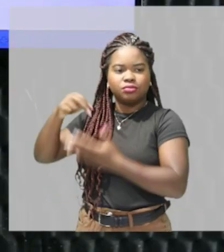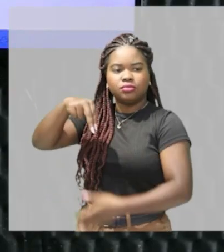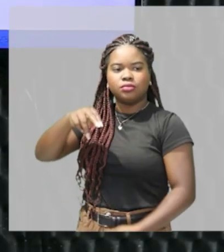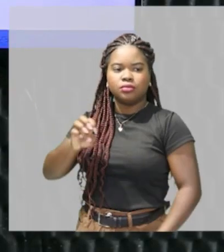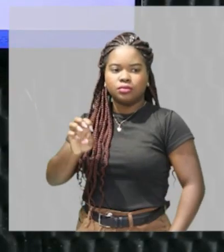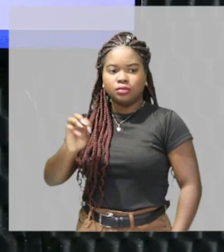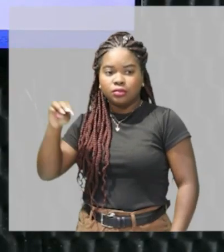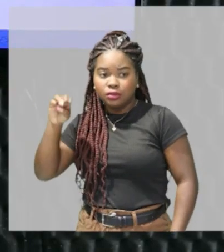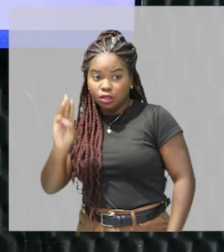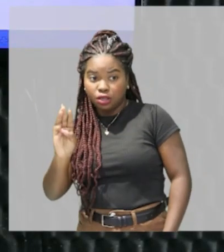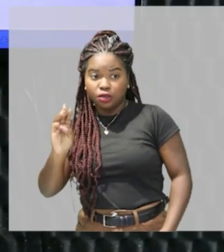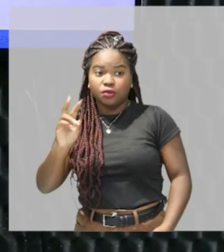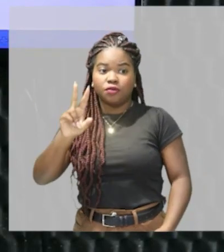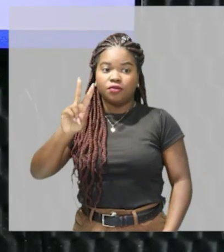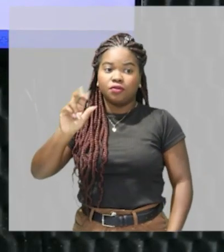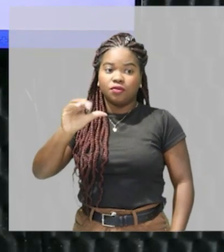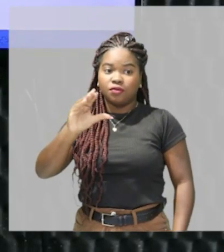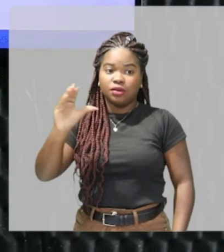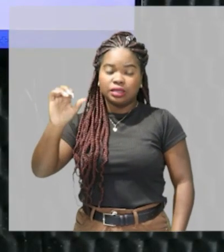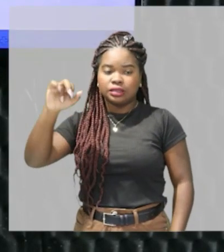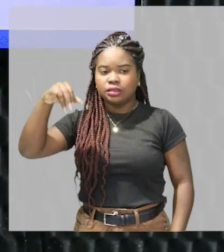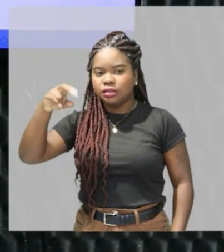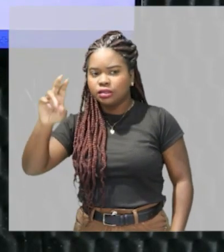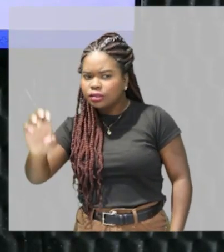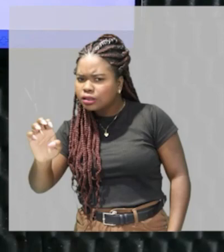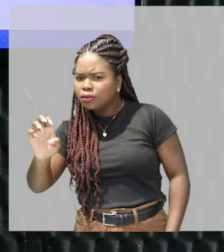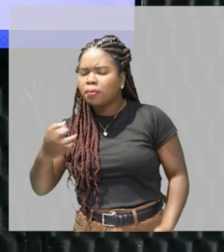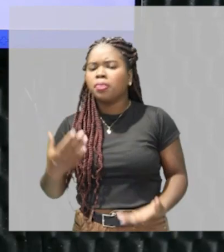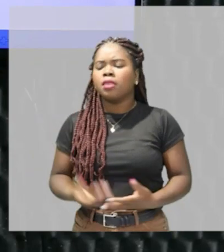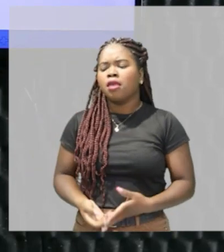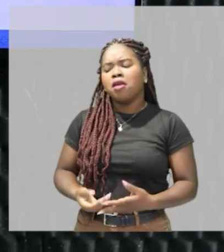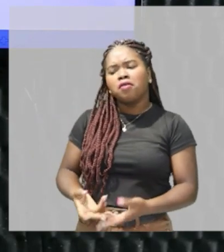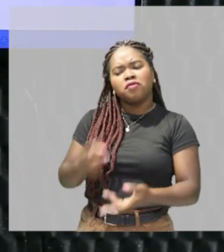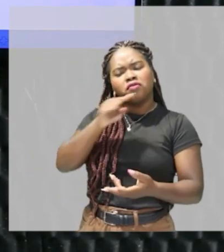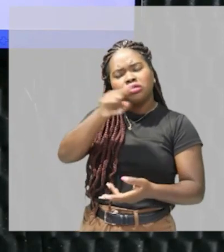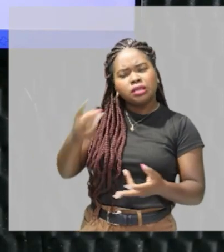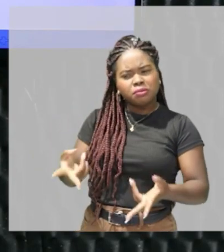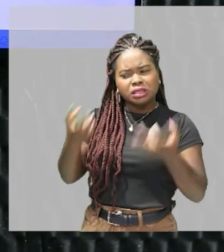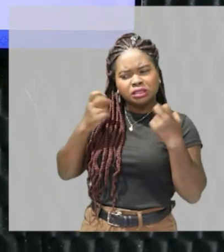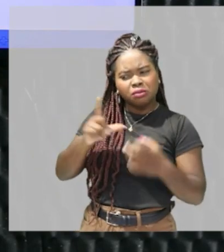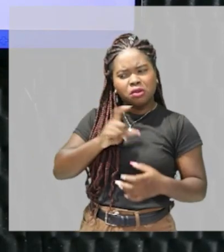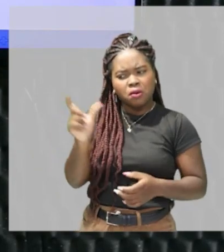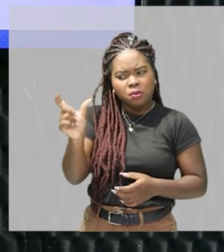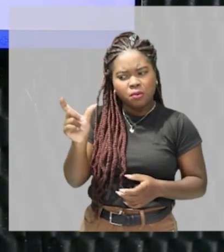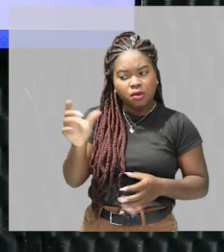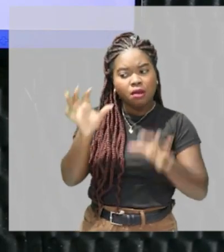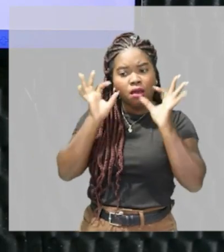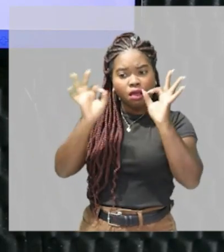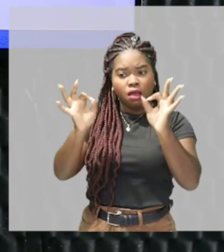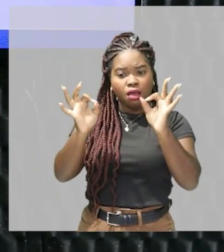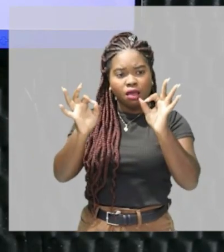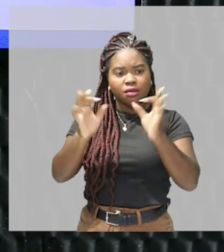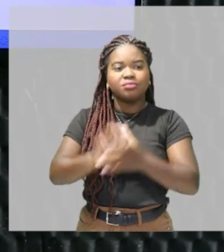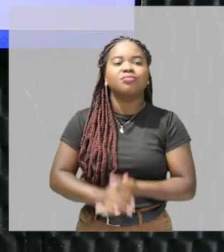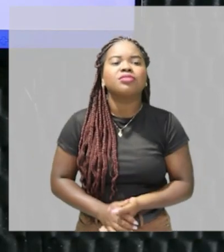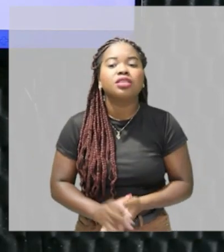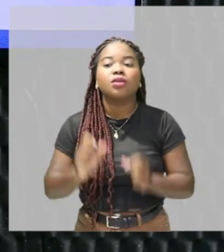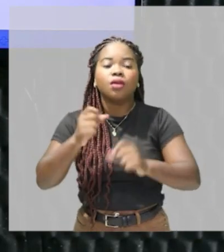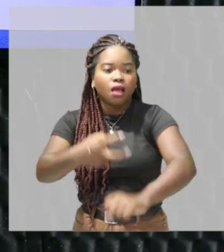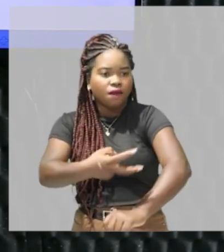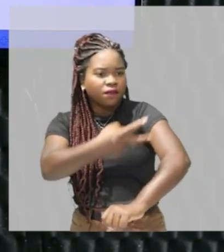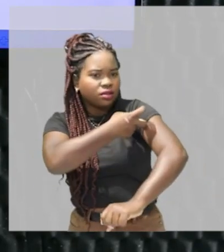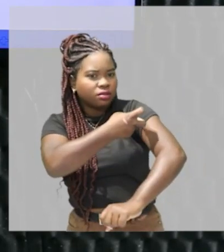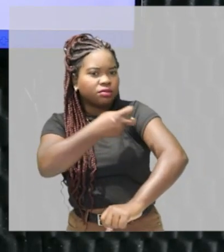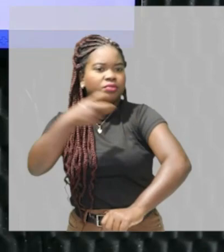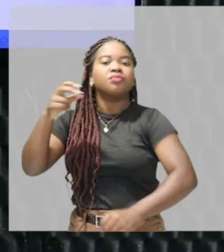Fight Nicotine Addiction. De cara, tem algumas palavras que te chamam a atenção, ó. Vacina,